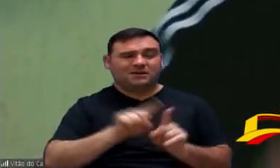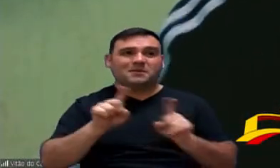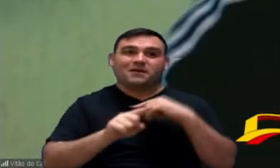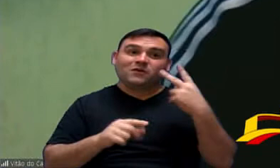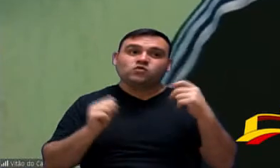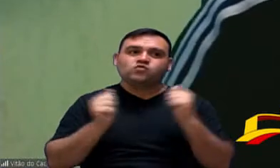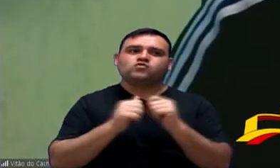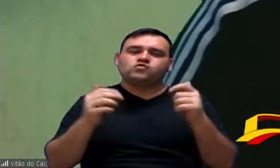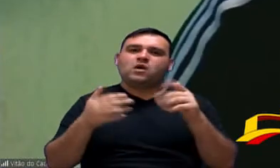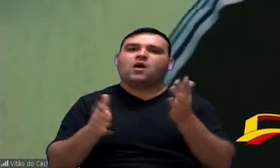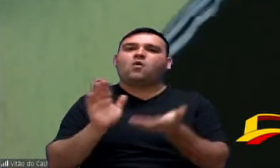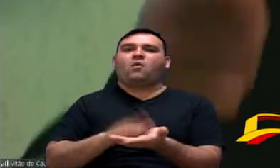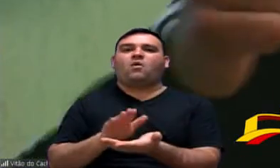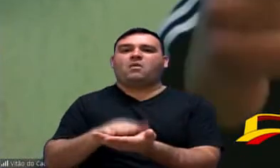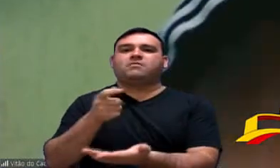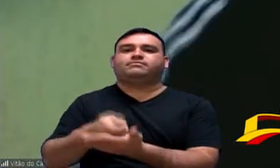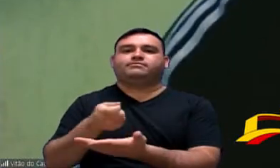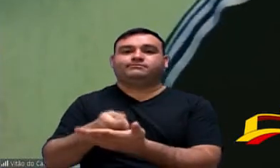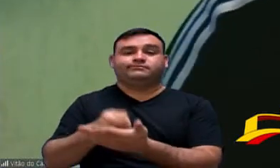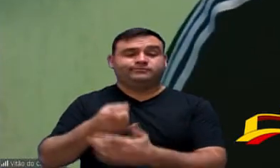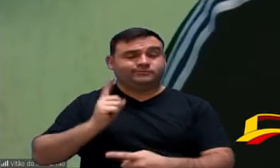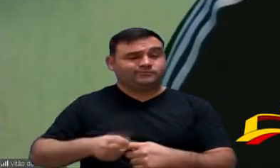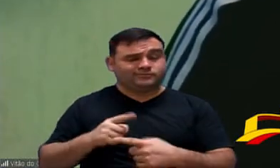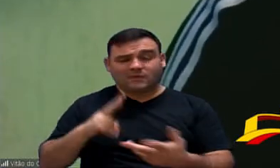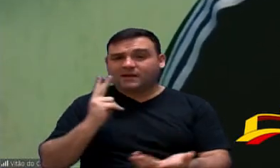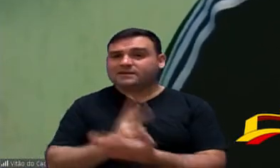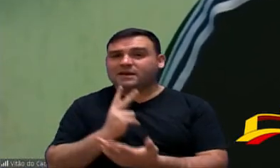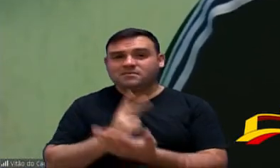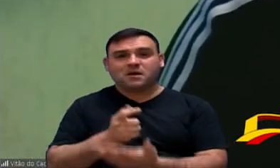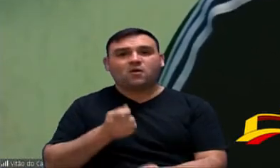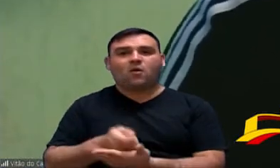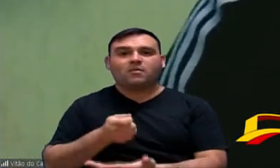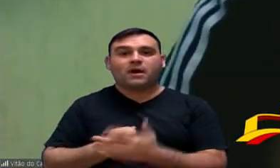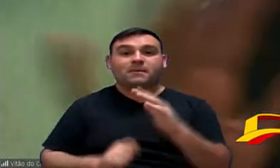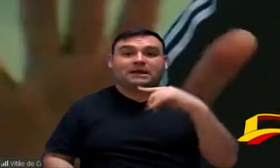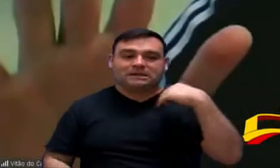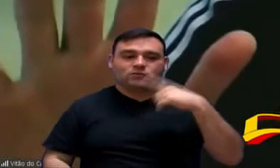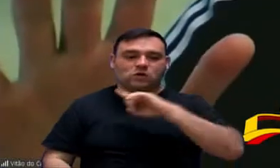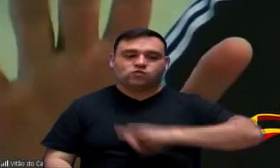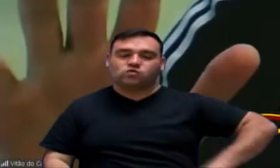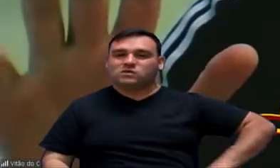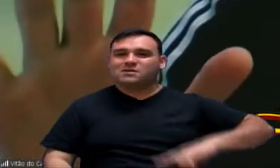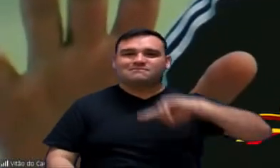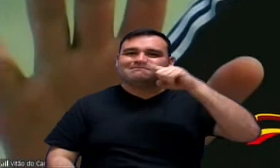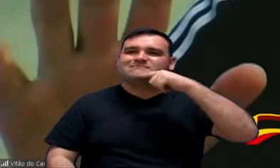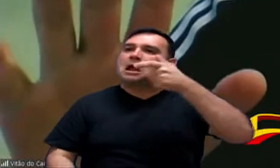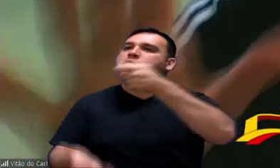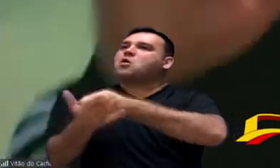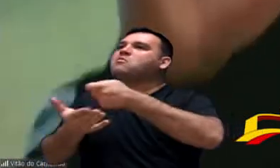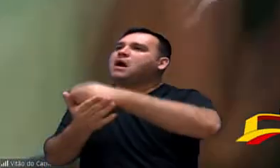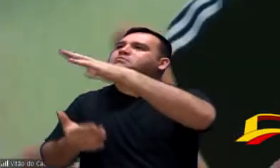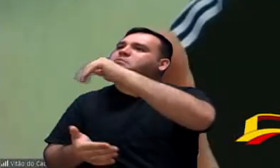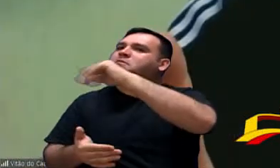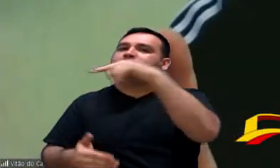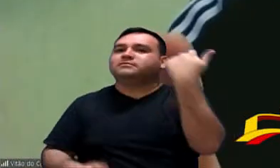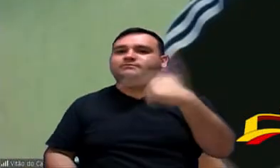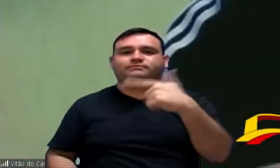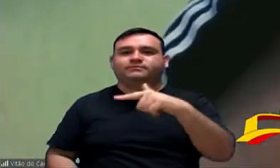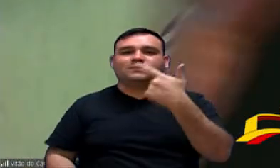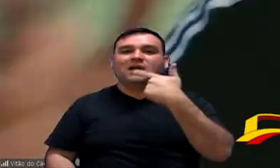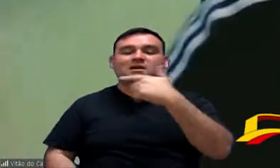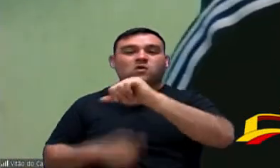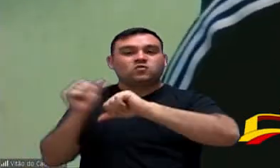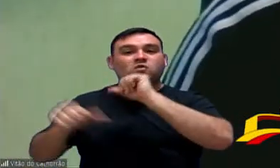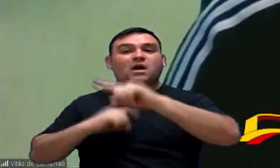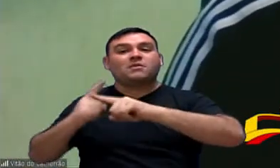Fausto, cobrando. Porque a gente está sempre cobrando. Mas esses deputados aí não adianta nem cobrar mais. Tem que trocar todos. Porque o